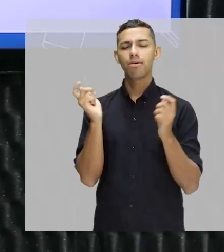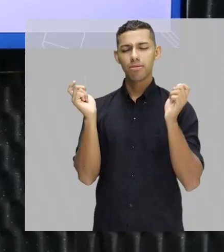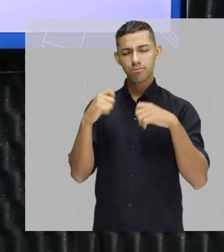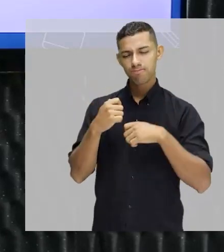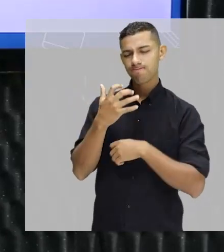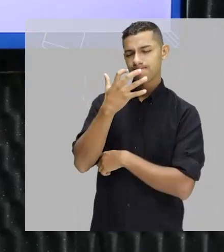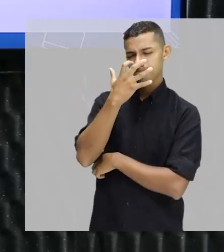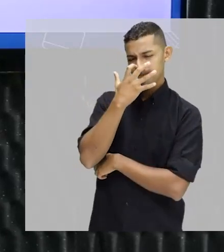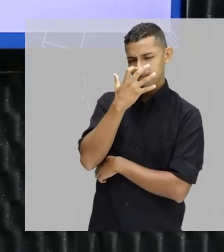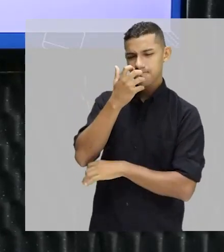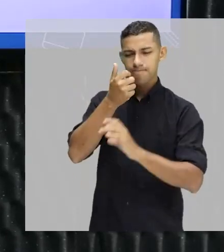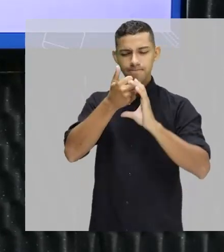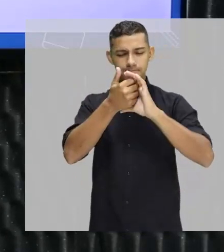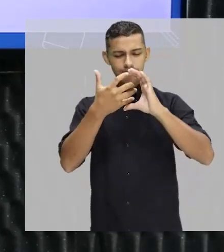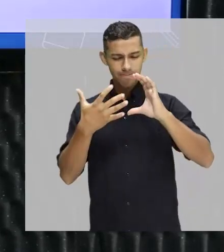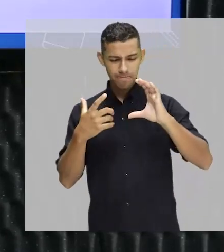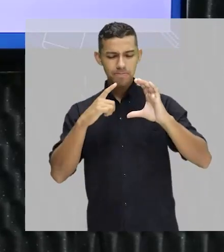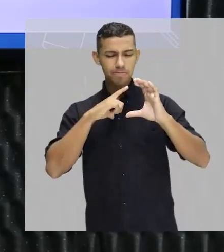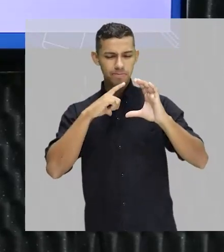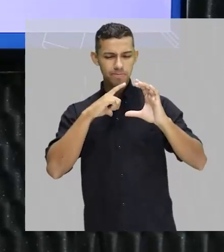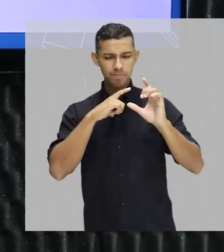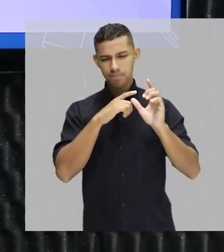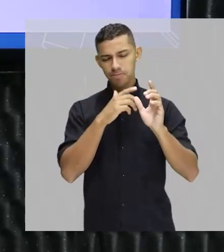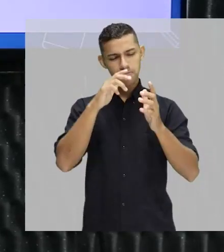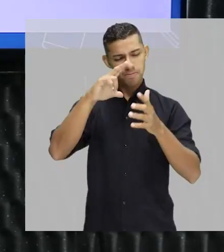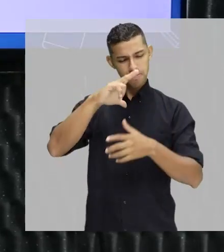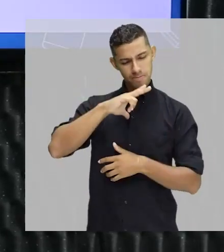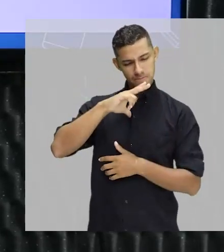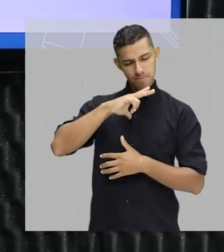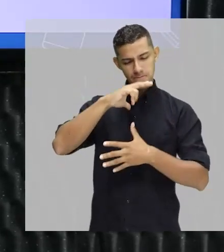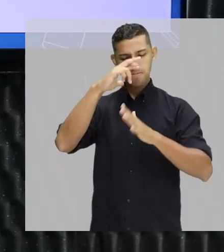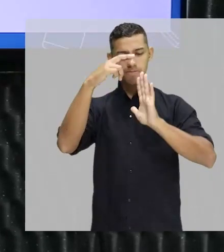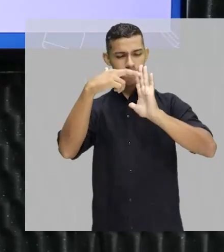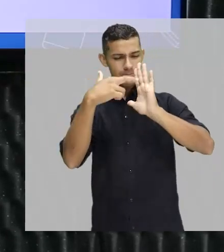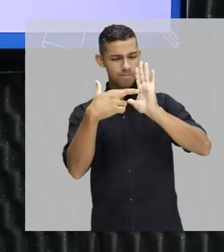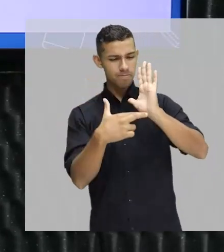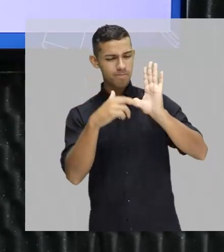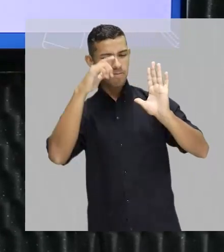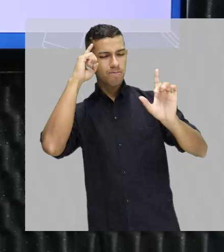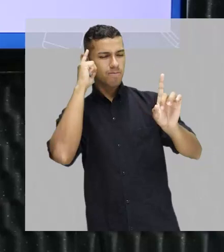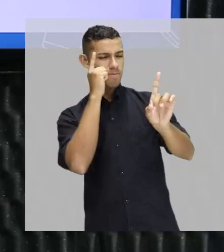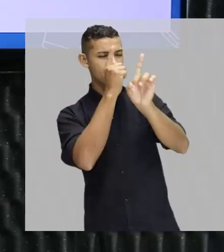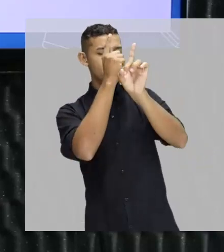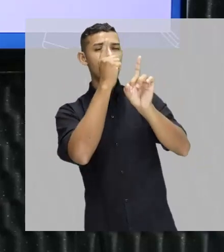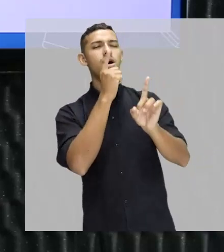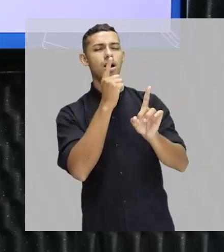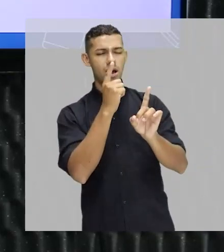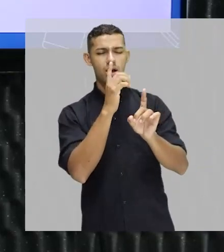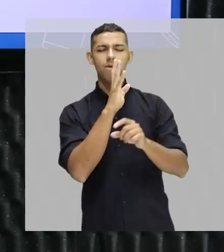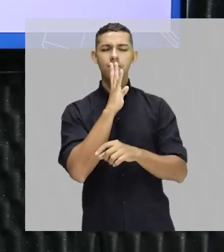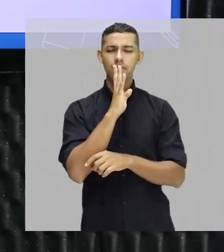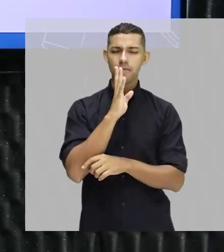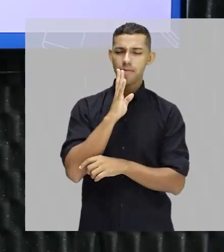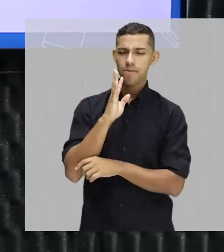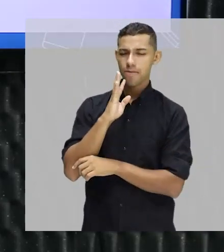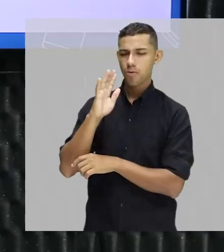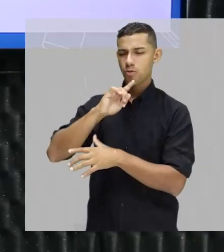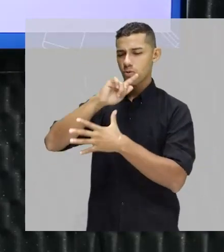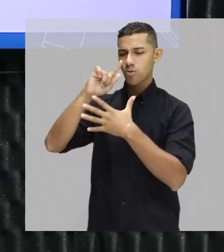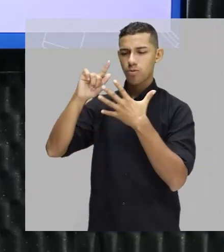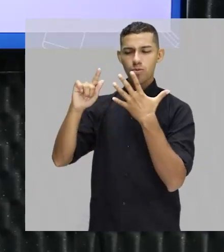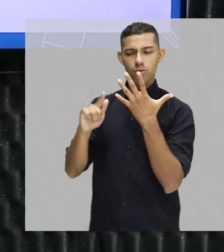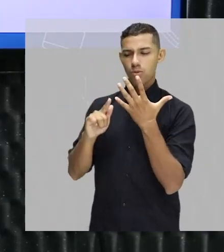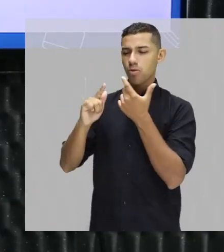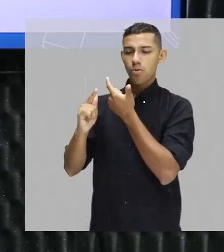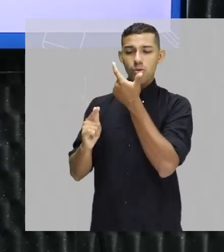características particulares, que nos permitem identificá-los e reconhecê-los entre tantos outros gêneros.